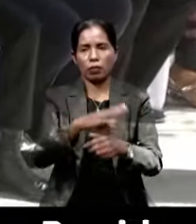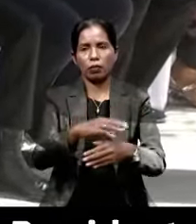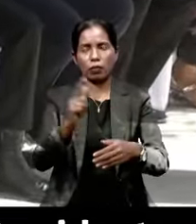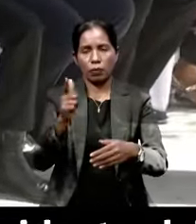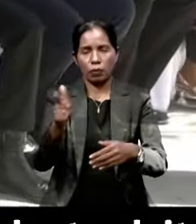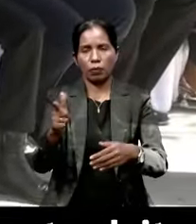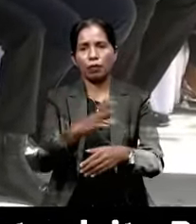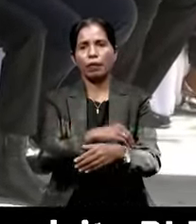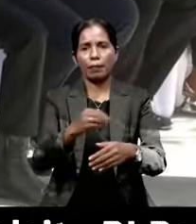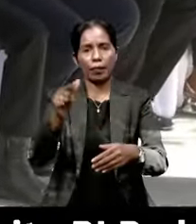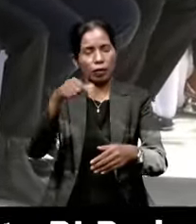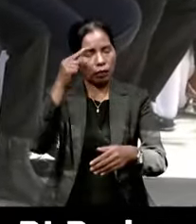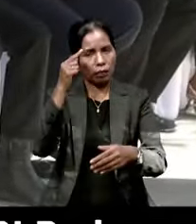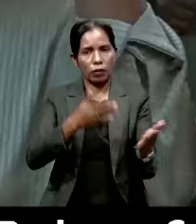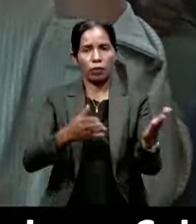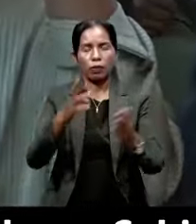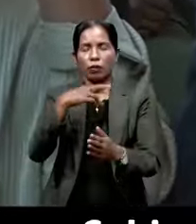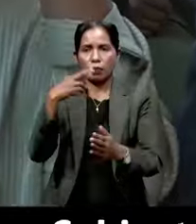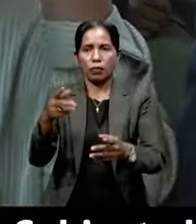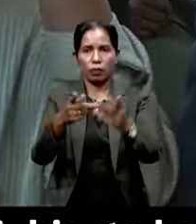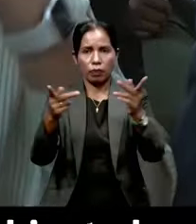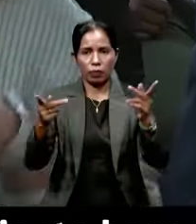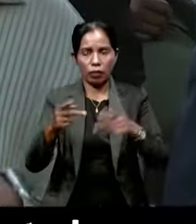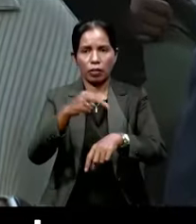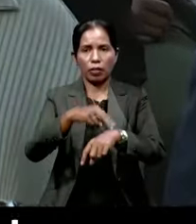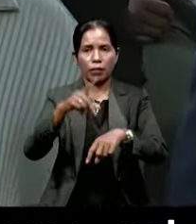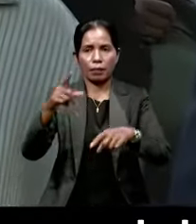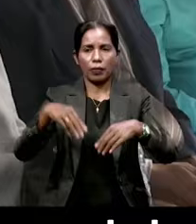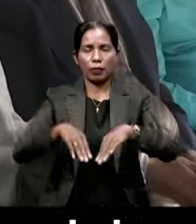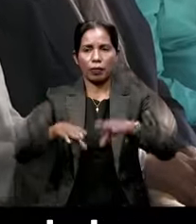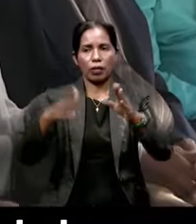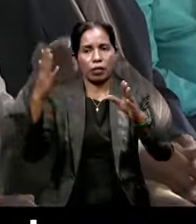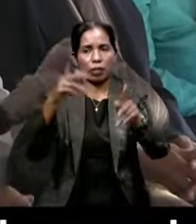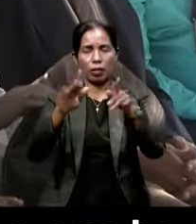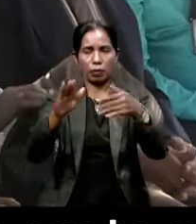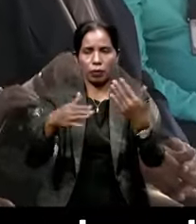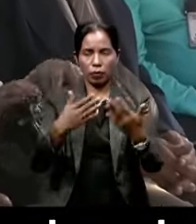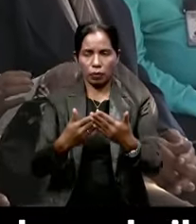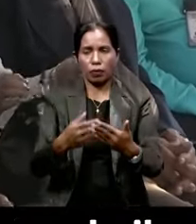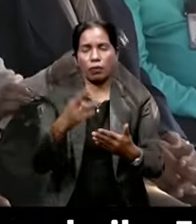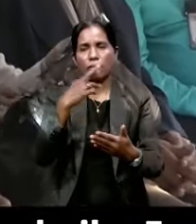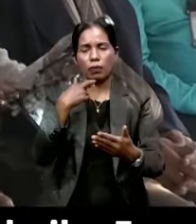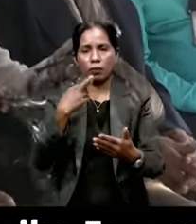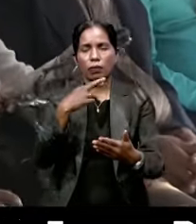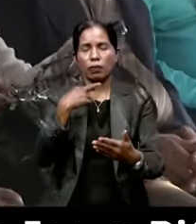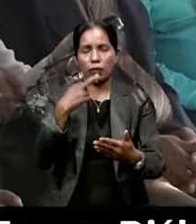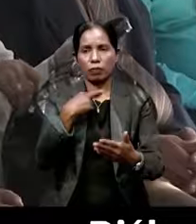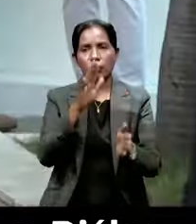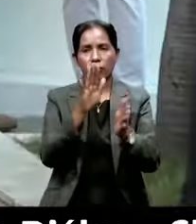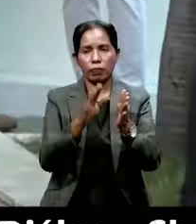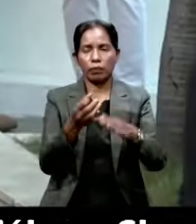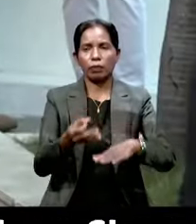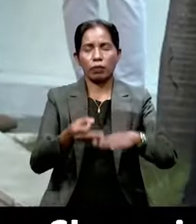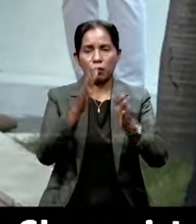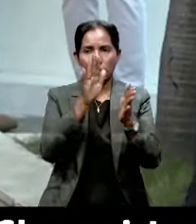halo intervenção, hodi lore fost, husi Centro Logística Nacional, ba faan di reita ba comunidade sira, ho folin nebe baratu. Ane intervenção governo,